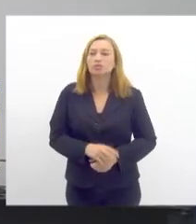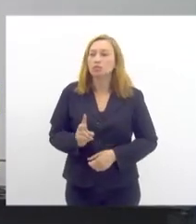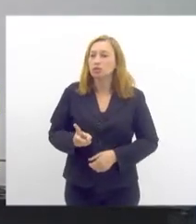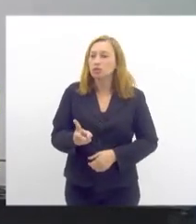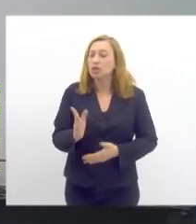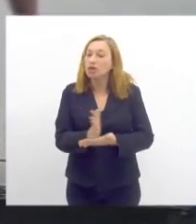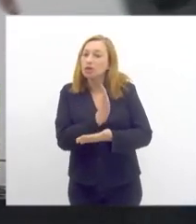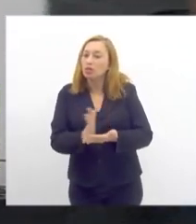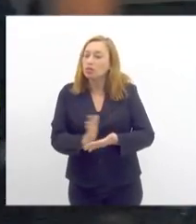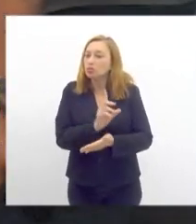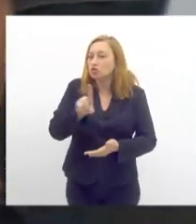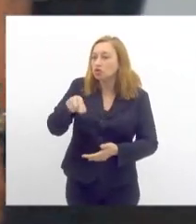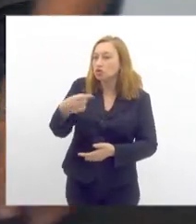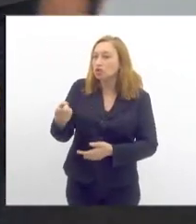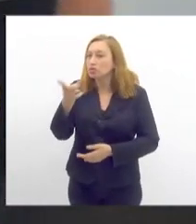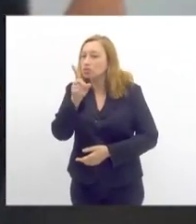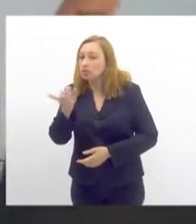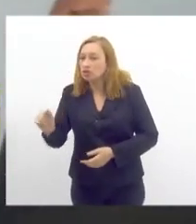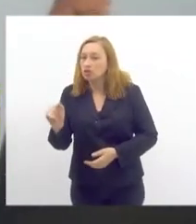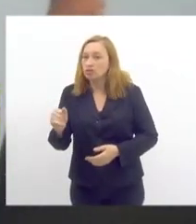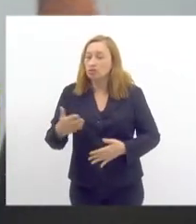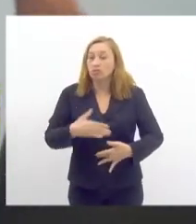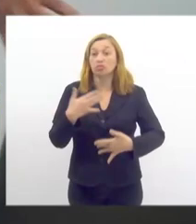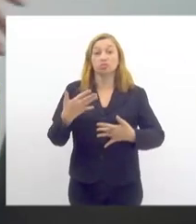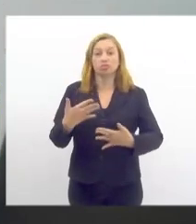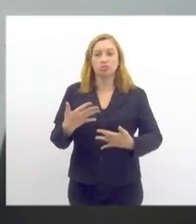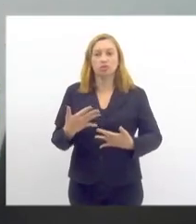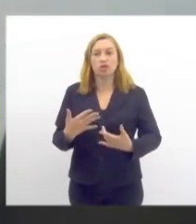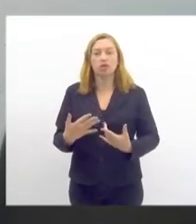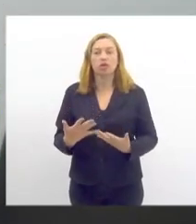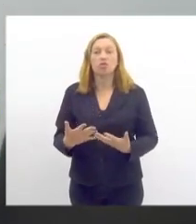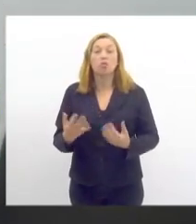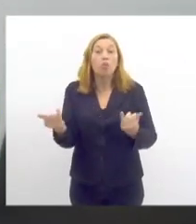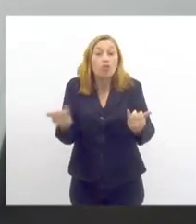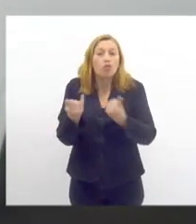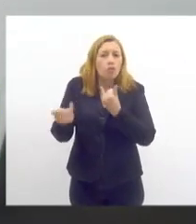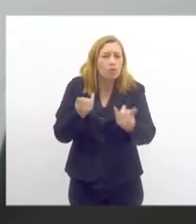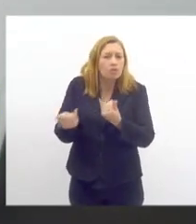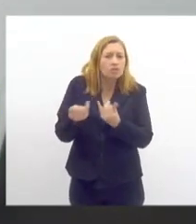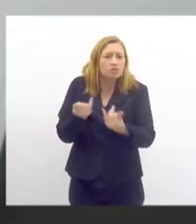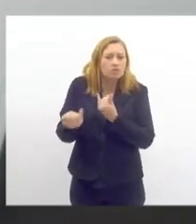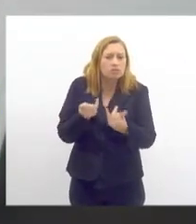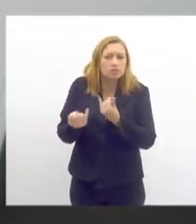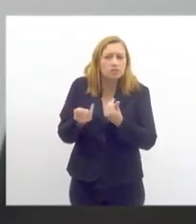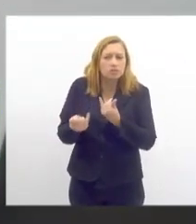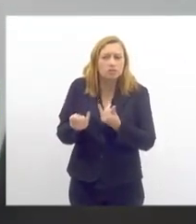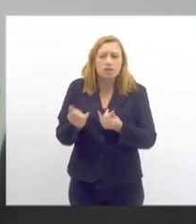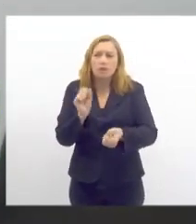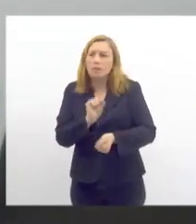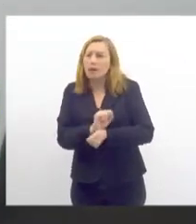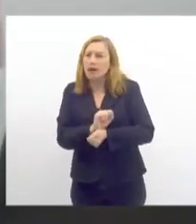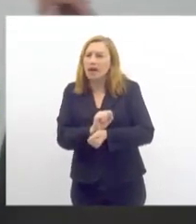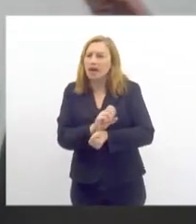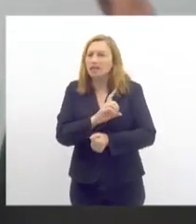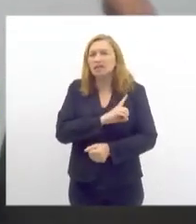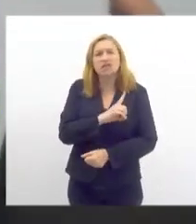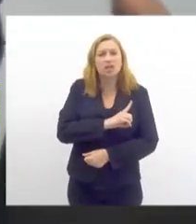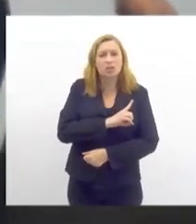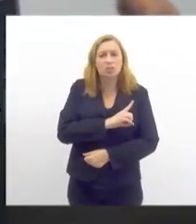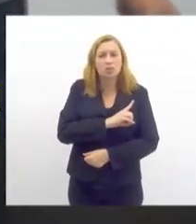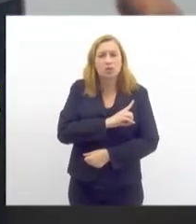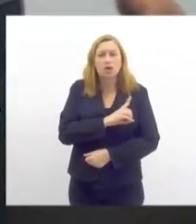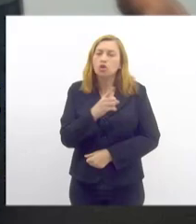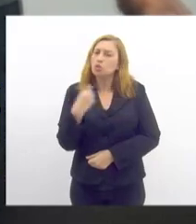alguns dias depois, nós fomos surpreendidos com a informação de que haveriam paralisações no DETRAN.